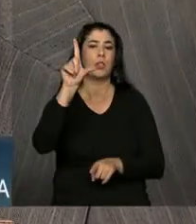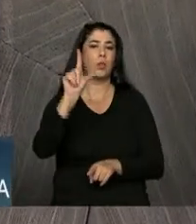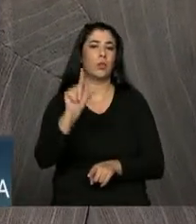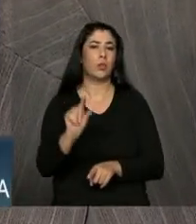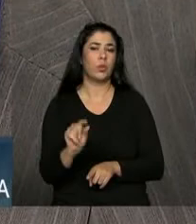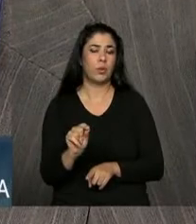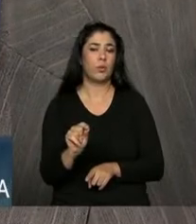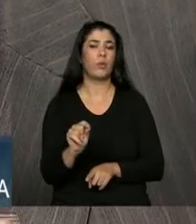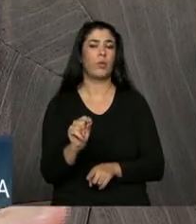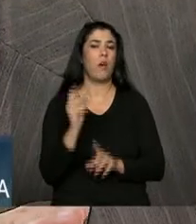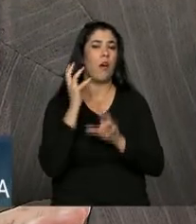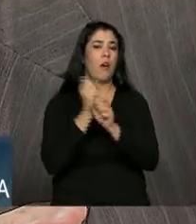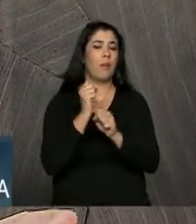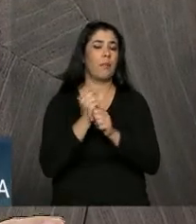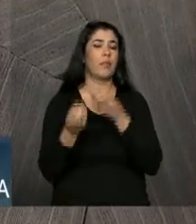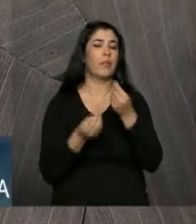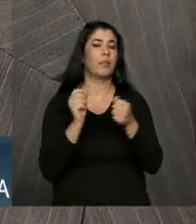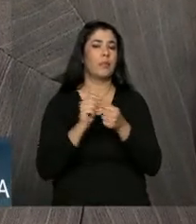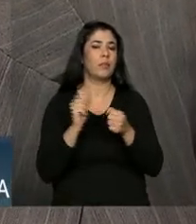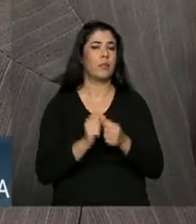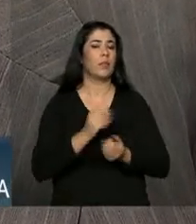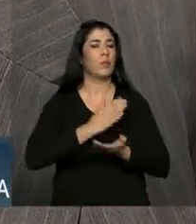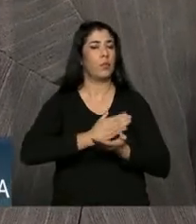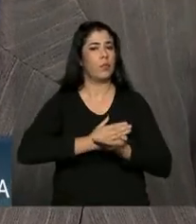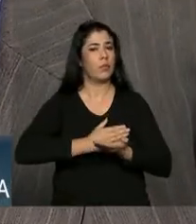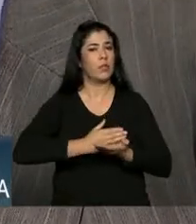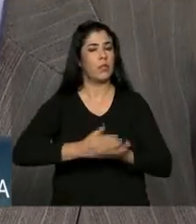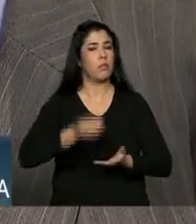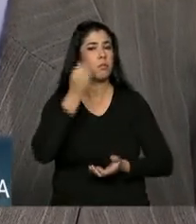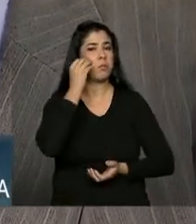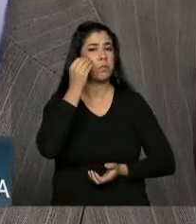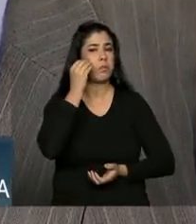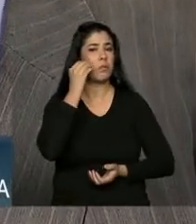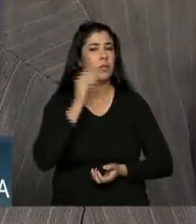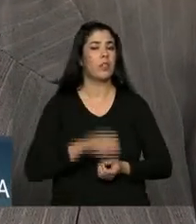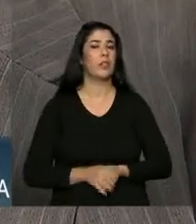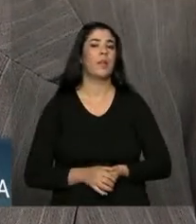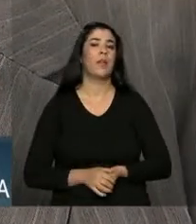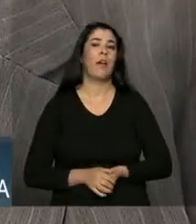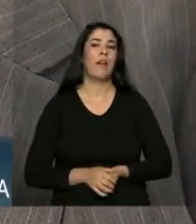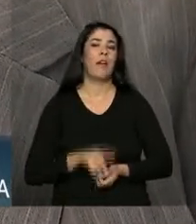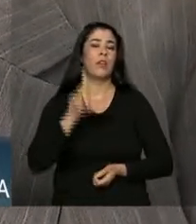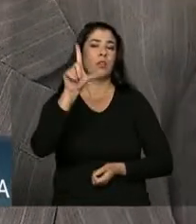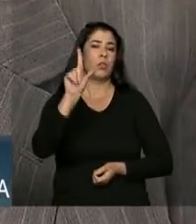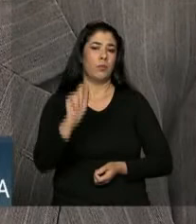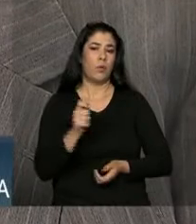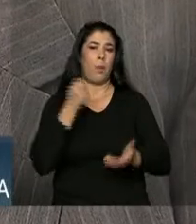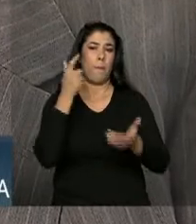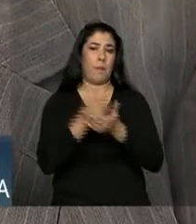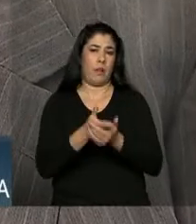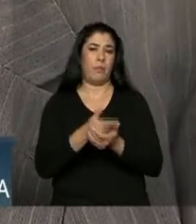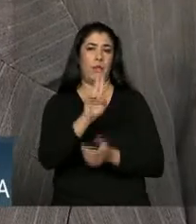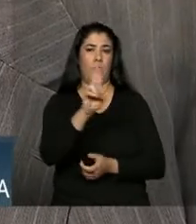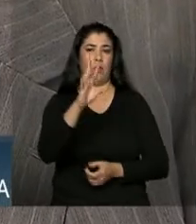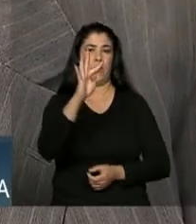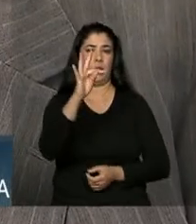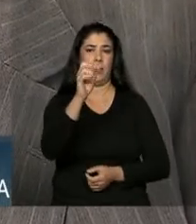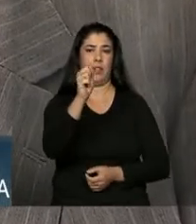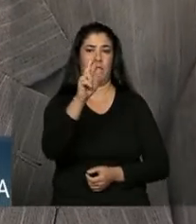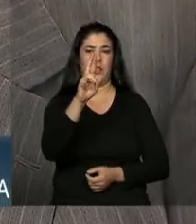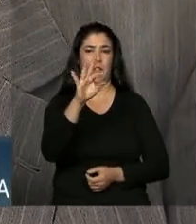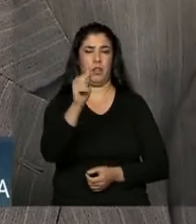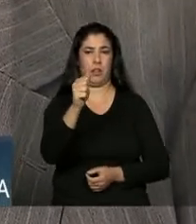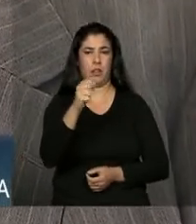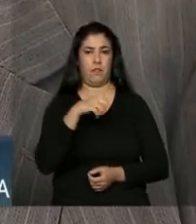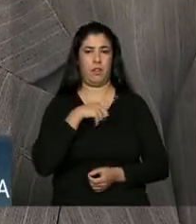térmicas para que a gente possa começar agora cada vez mais diminuir a tarifa em função da queda do custo de